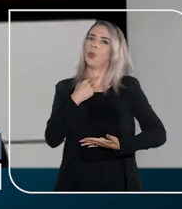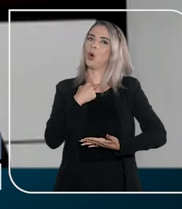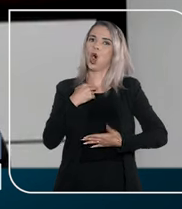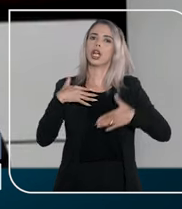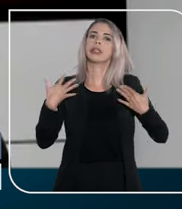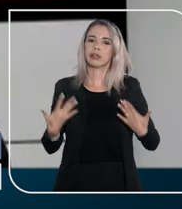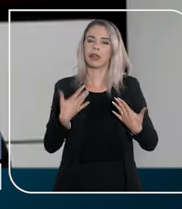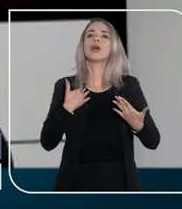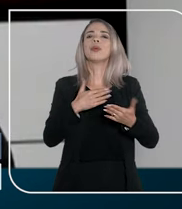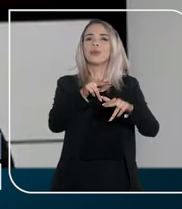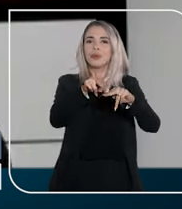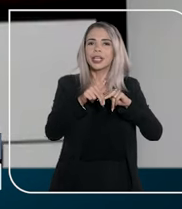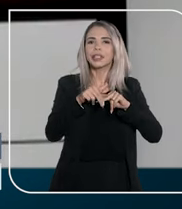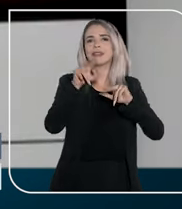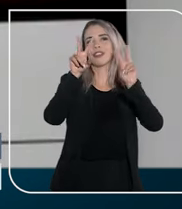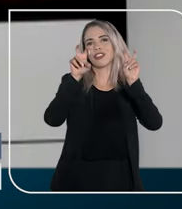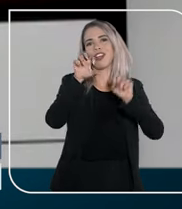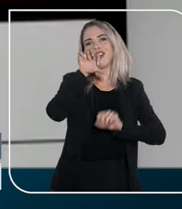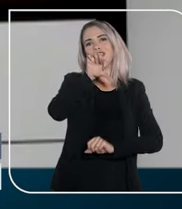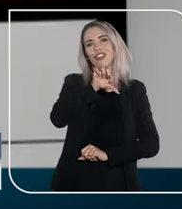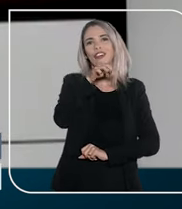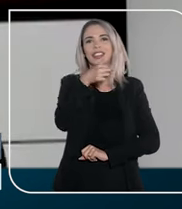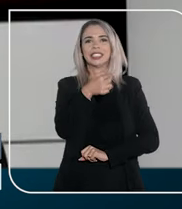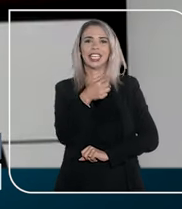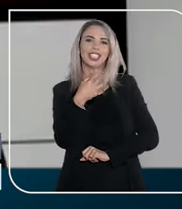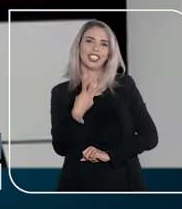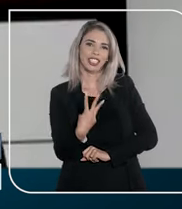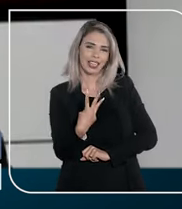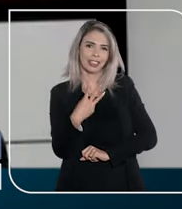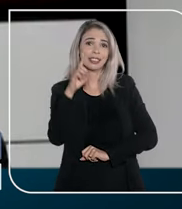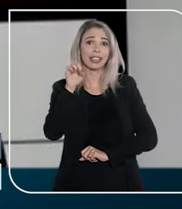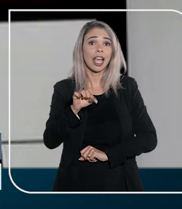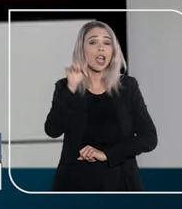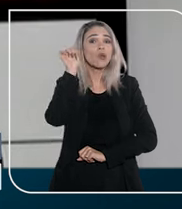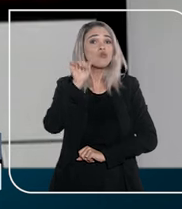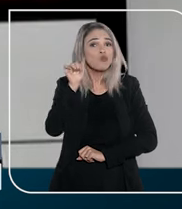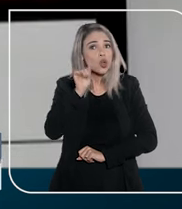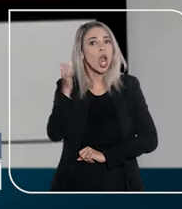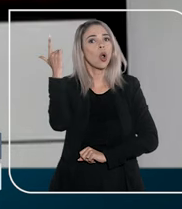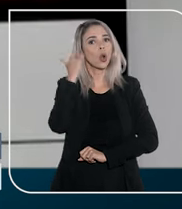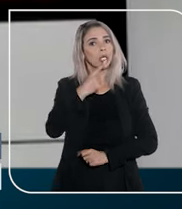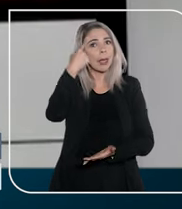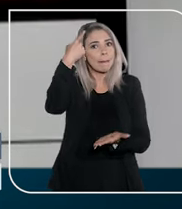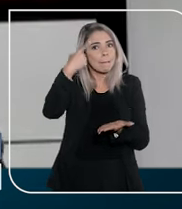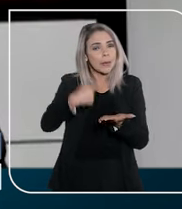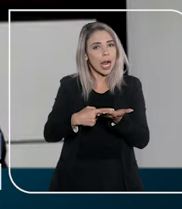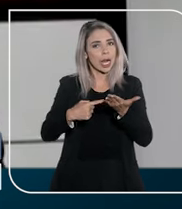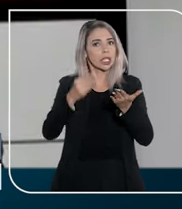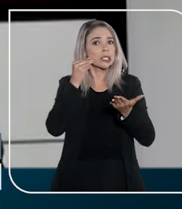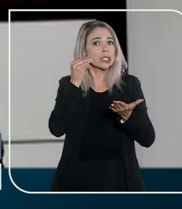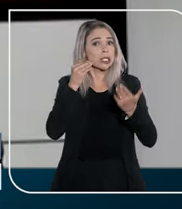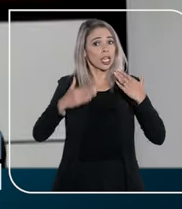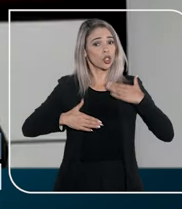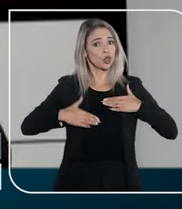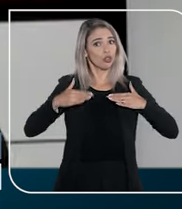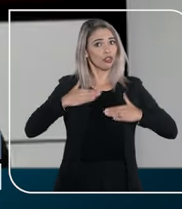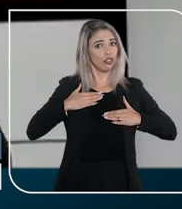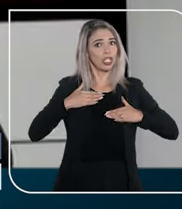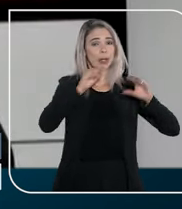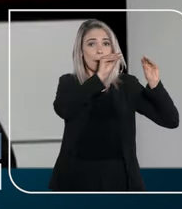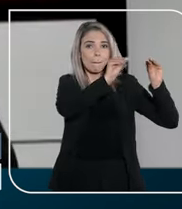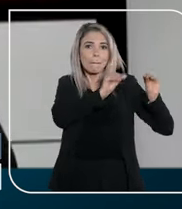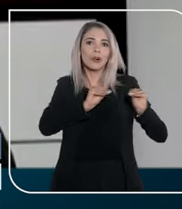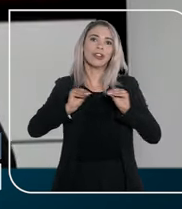nasceu o tema 973, que deu essa possibilidade de a mulher conseguir remarcar o teste de aptidão física. Porque,